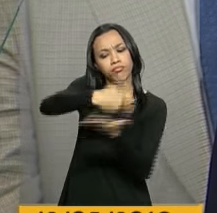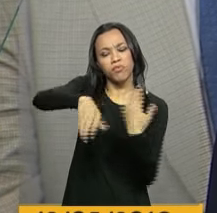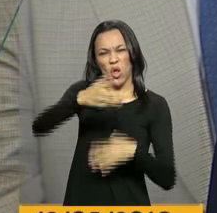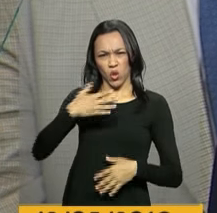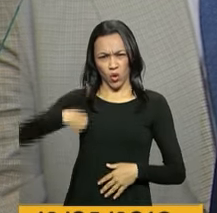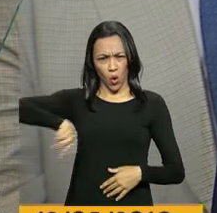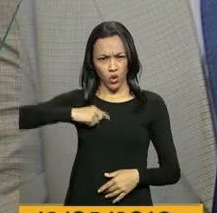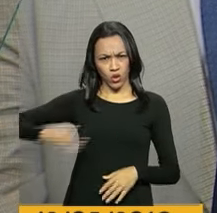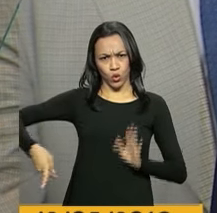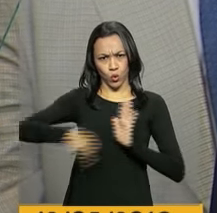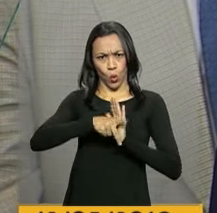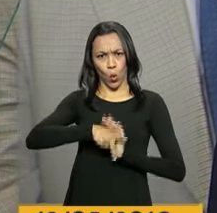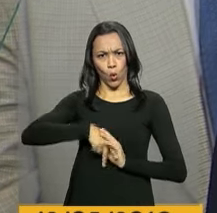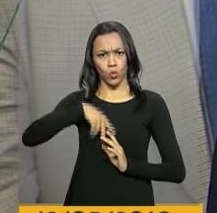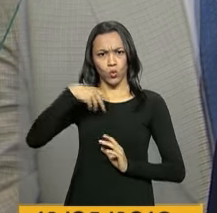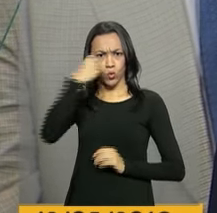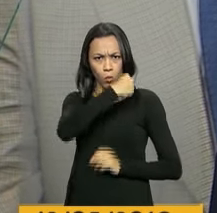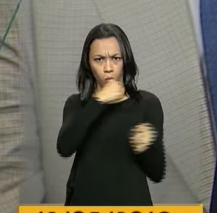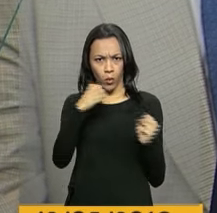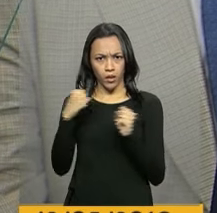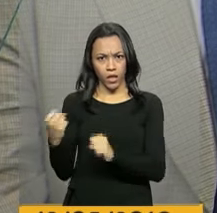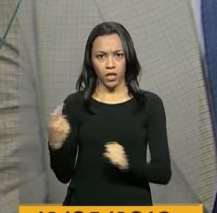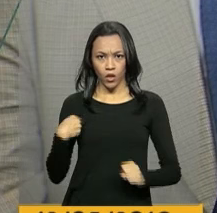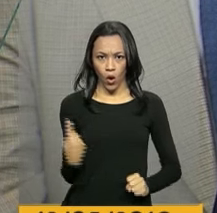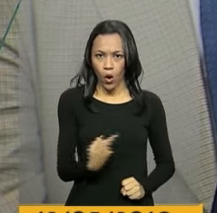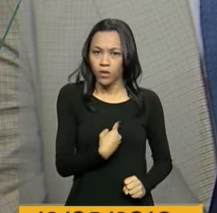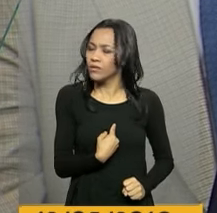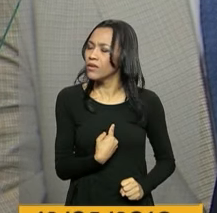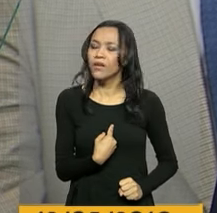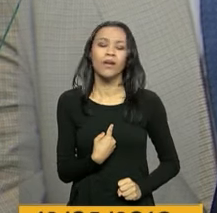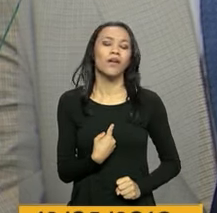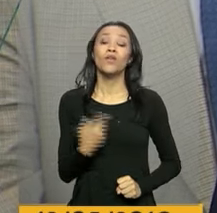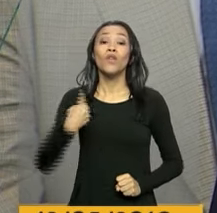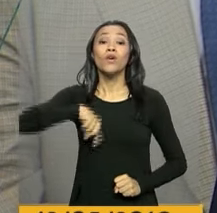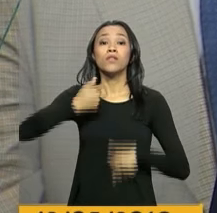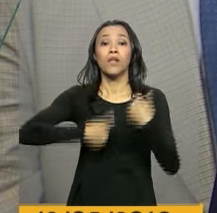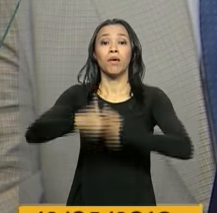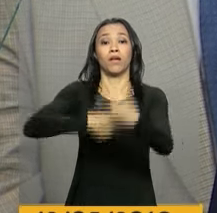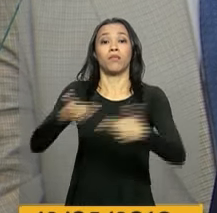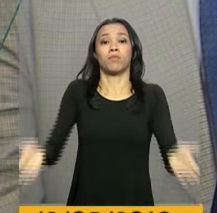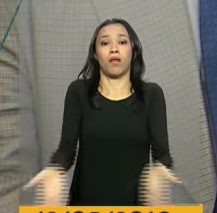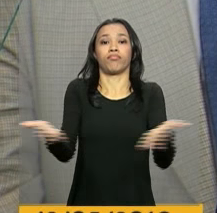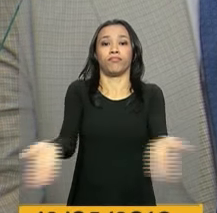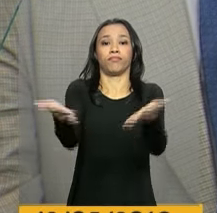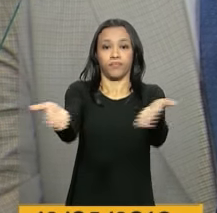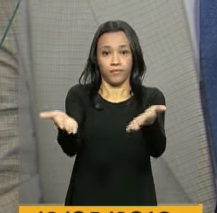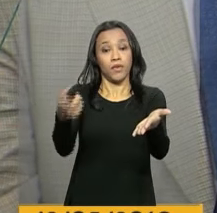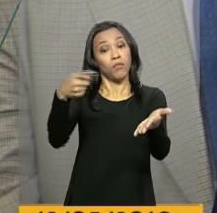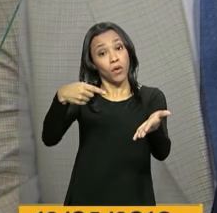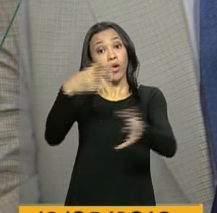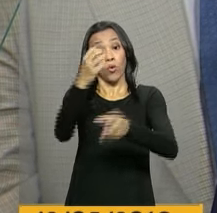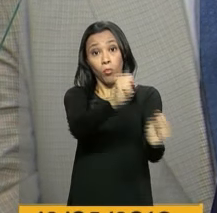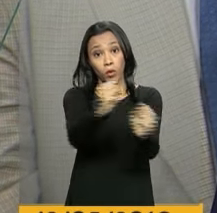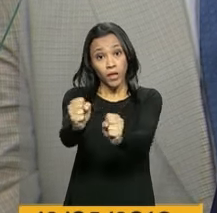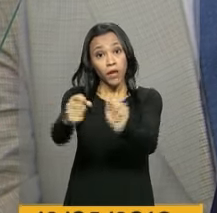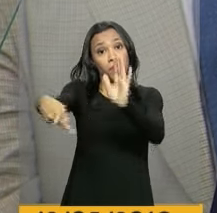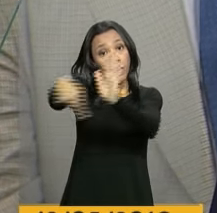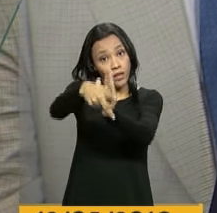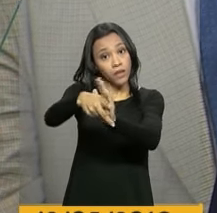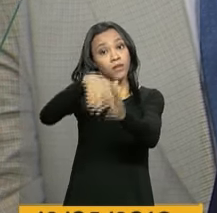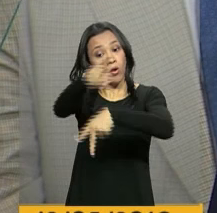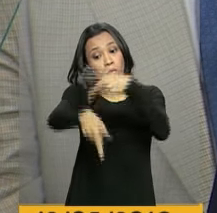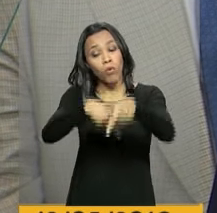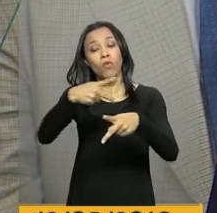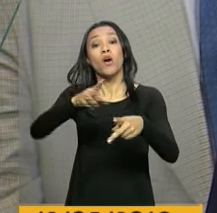do poder, nós somos exercentes do poder. O poder, está definido na Constituição, é do povo. Quando o povo